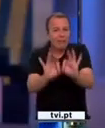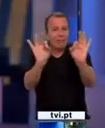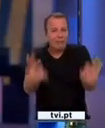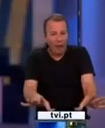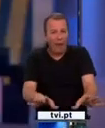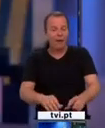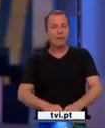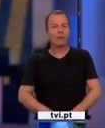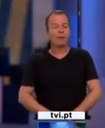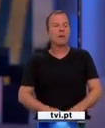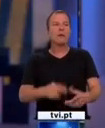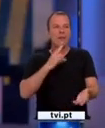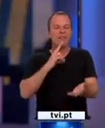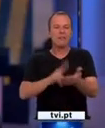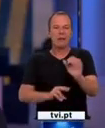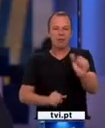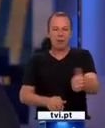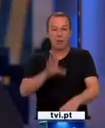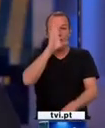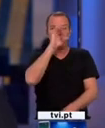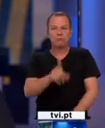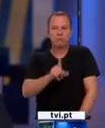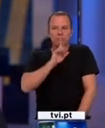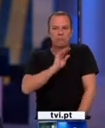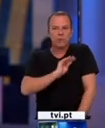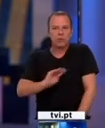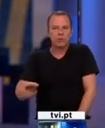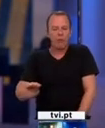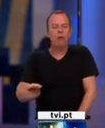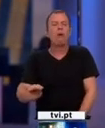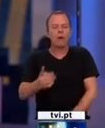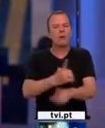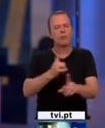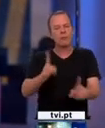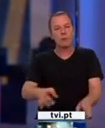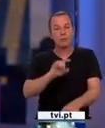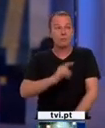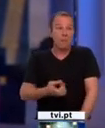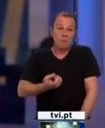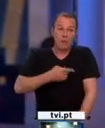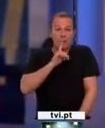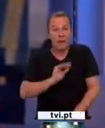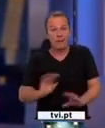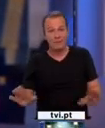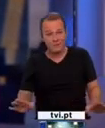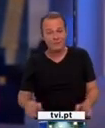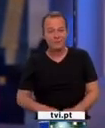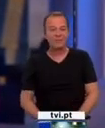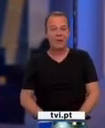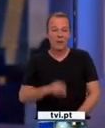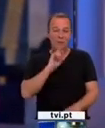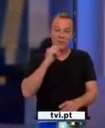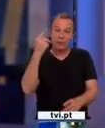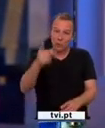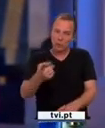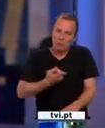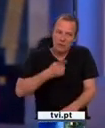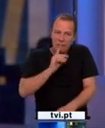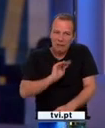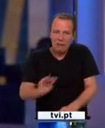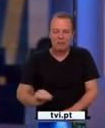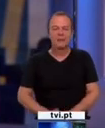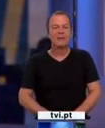Pois é, o Governo agora meteu a viola no saco depois de ter perdido uma boa oportunidade para estar calado. Aliás, duas boas oportunidades. Uma